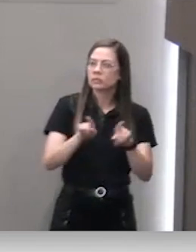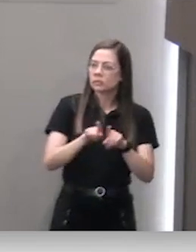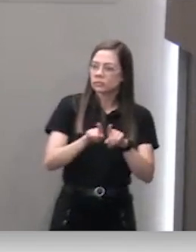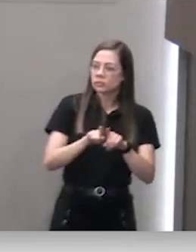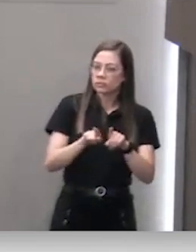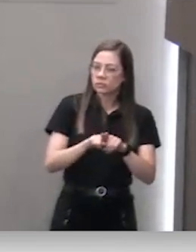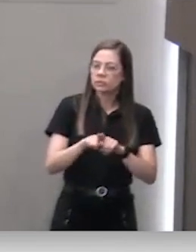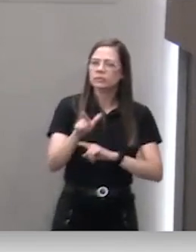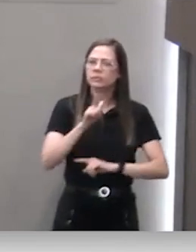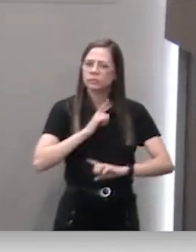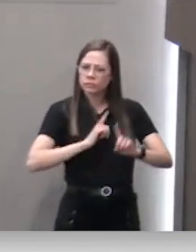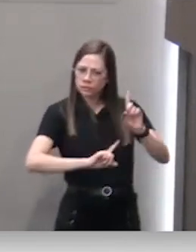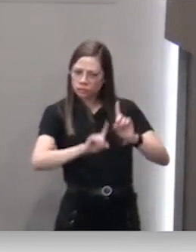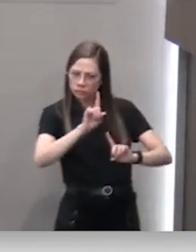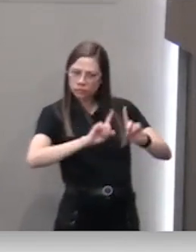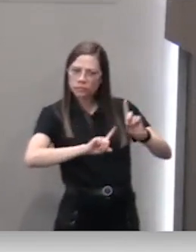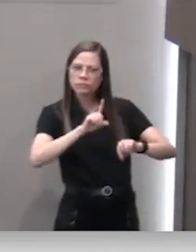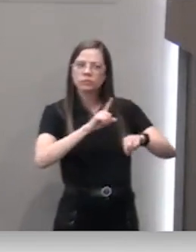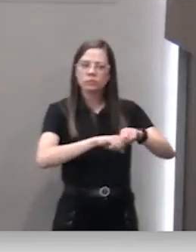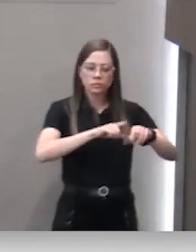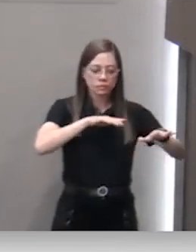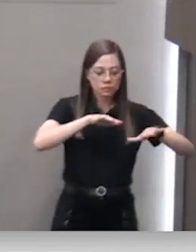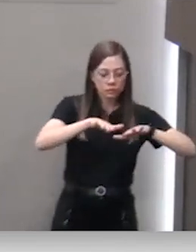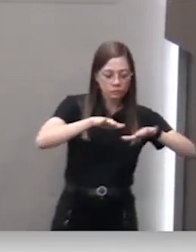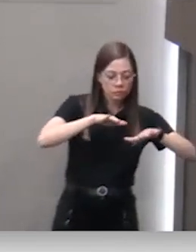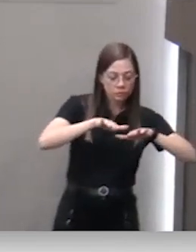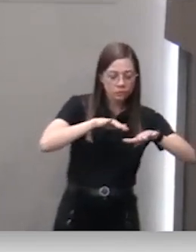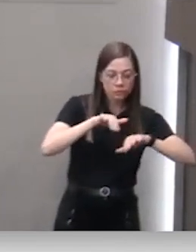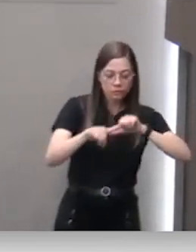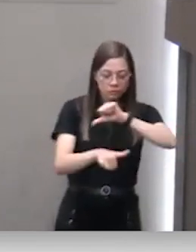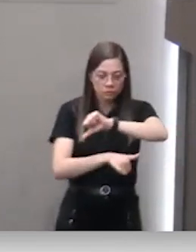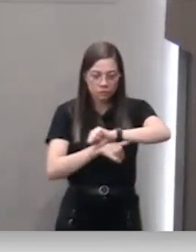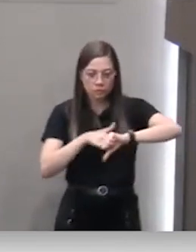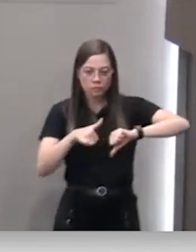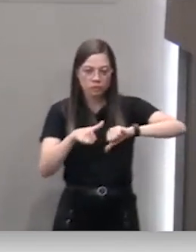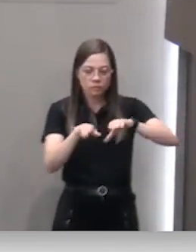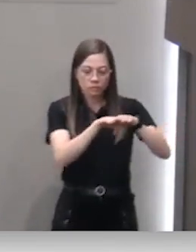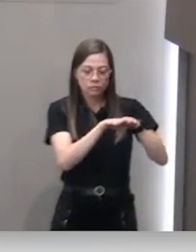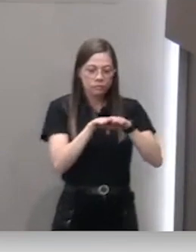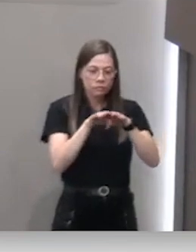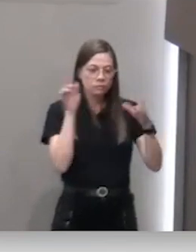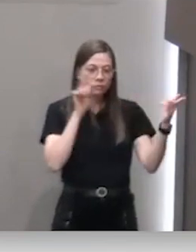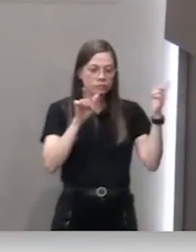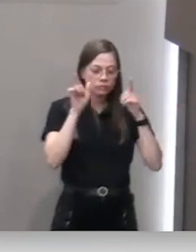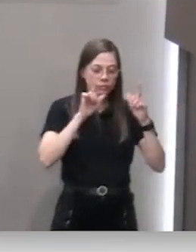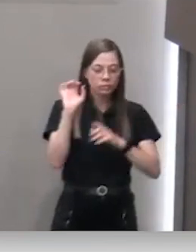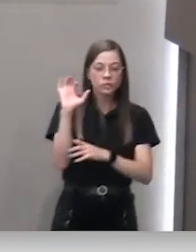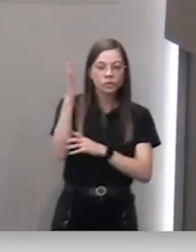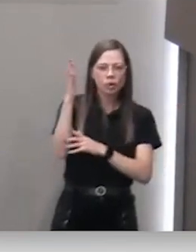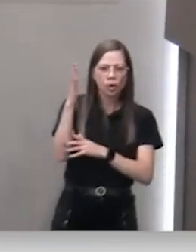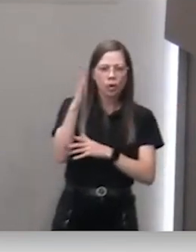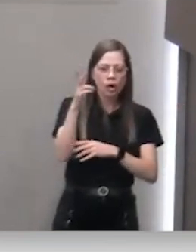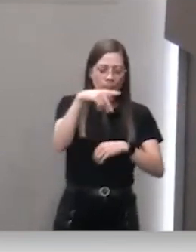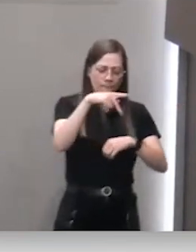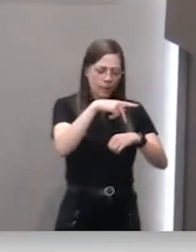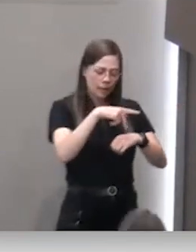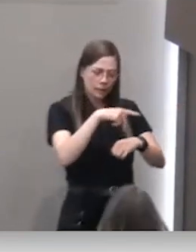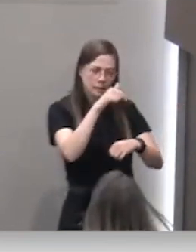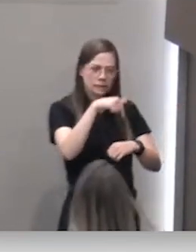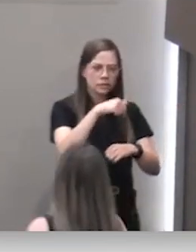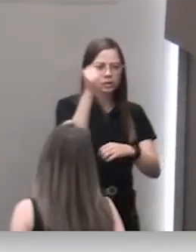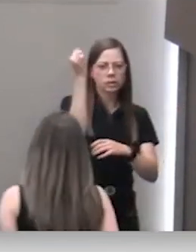E houve, em alguns momentos, movimentos para que essa mudança de linguagem acontecesse em vários países, e aqui no Brasil, como